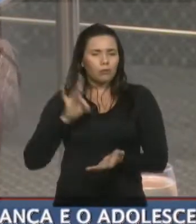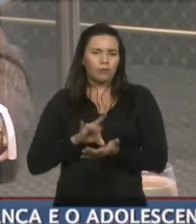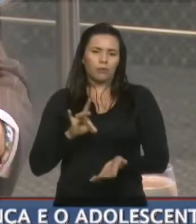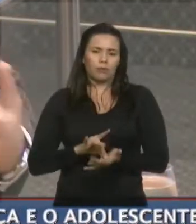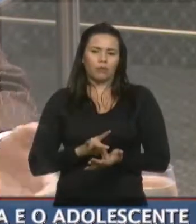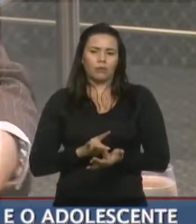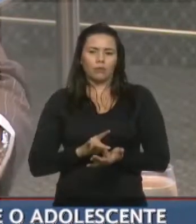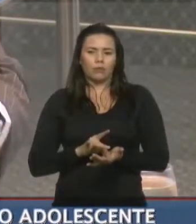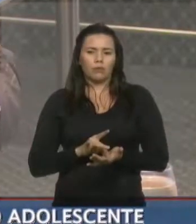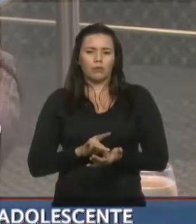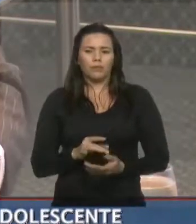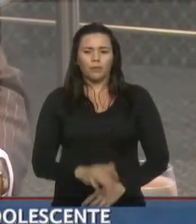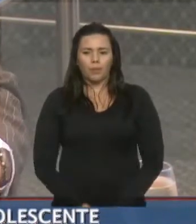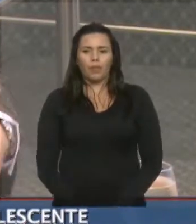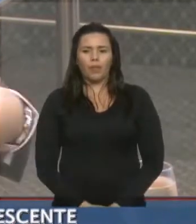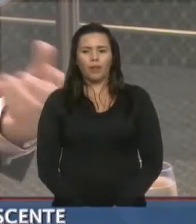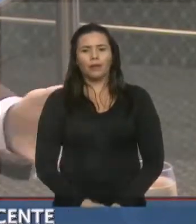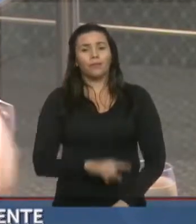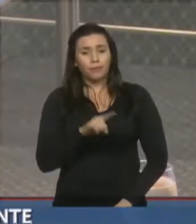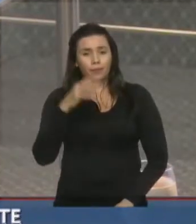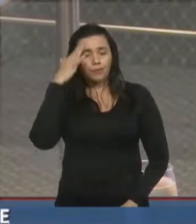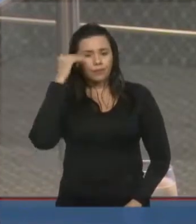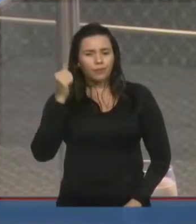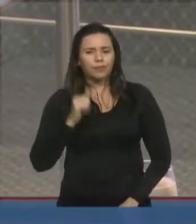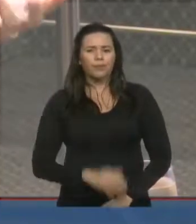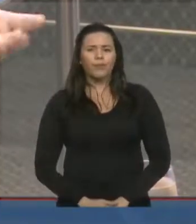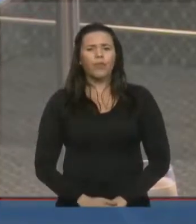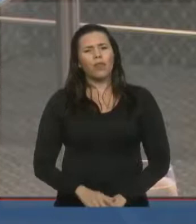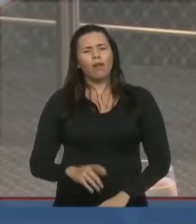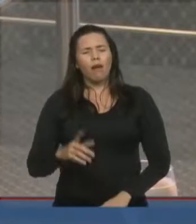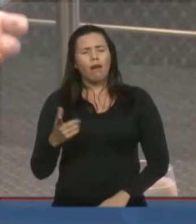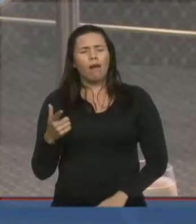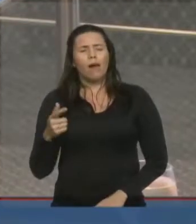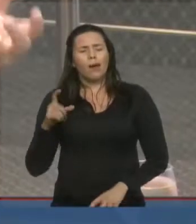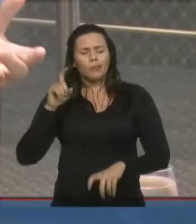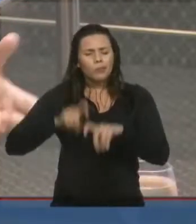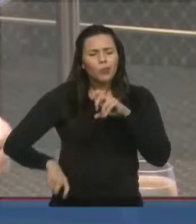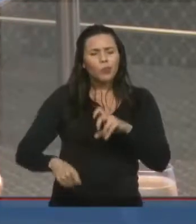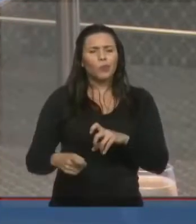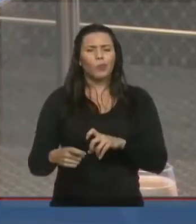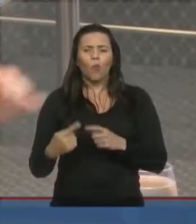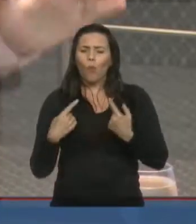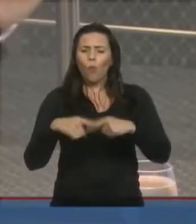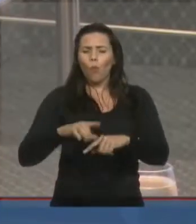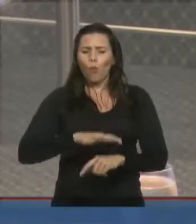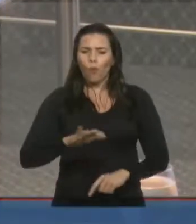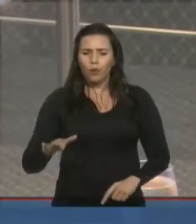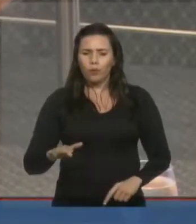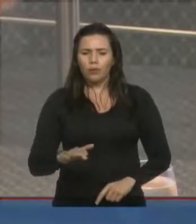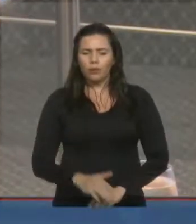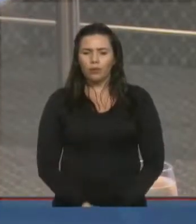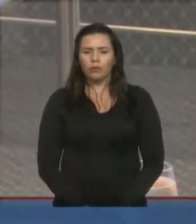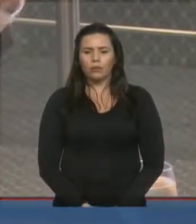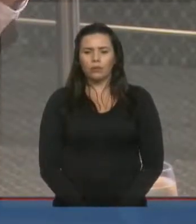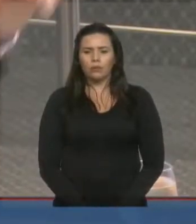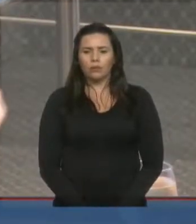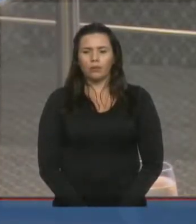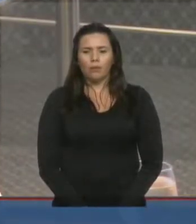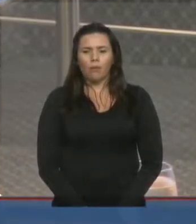mais especificamente em casos de crime contra a criança, contra o adolescente, de abusos e fins, então ele está,